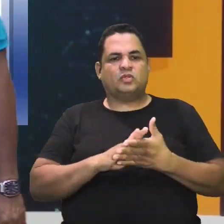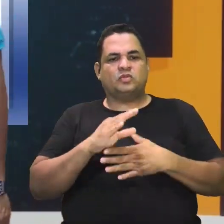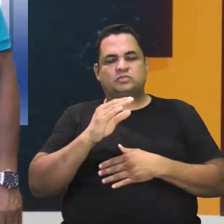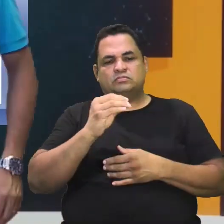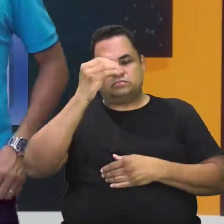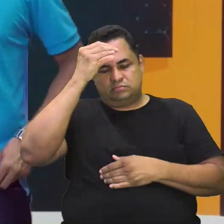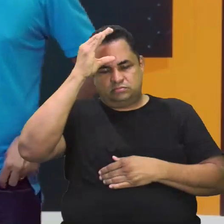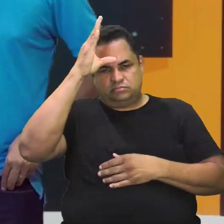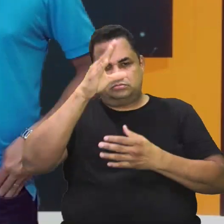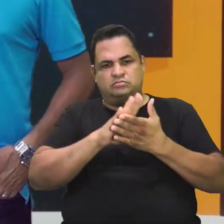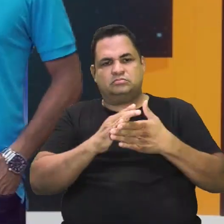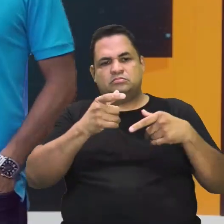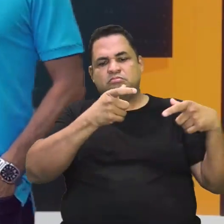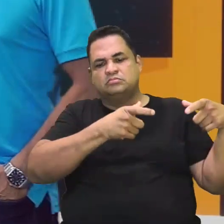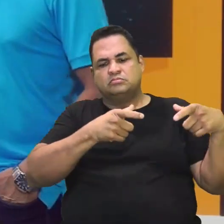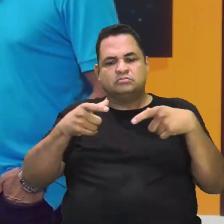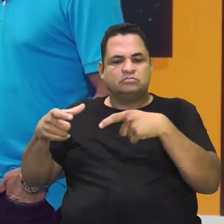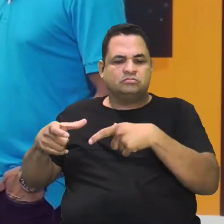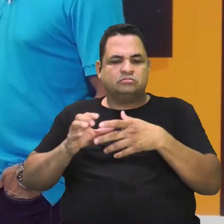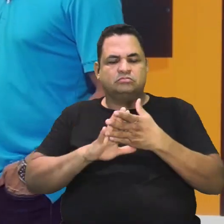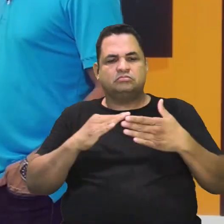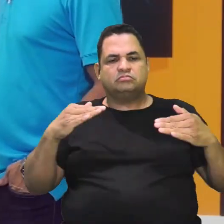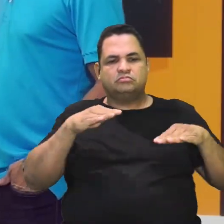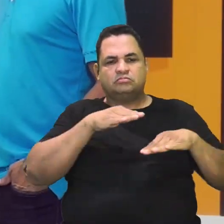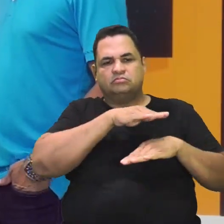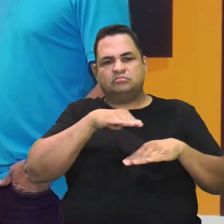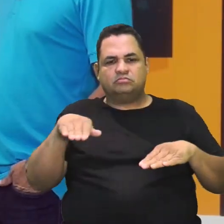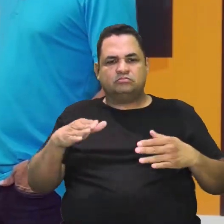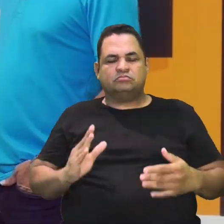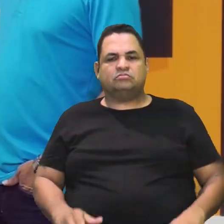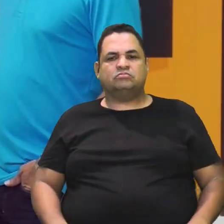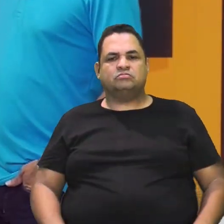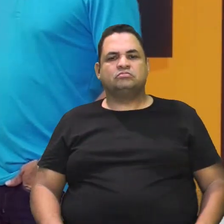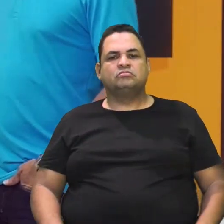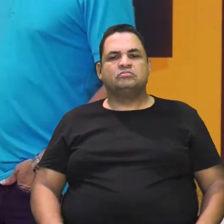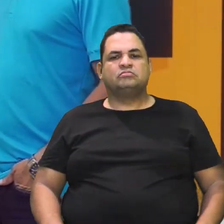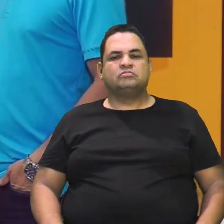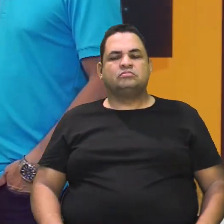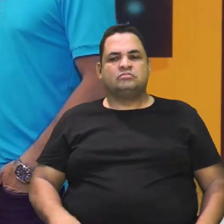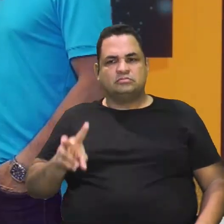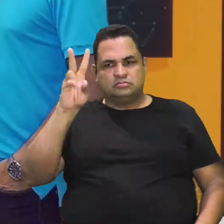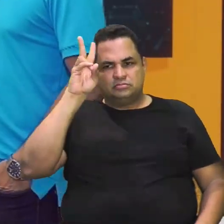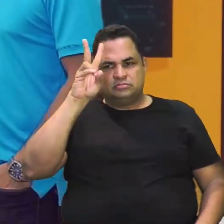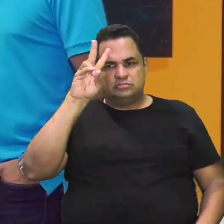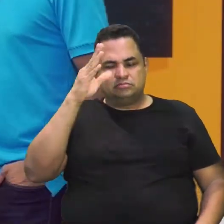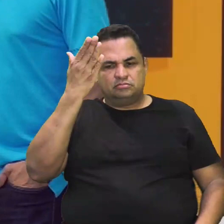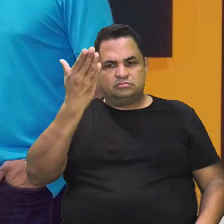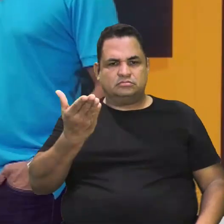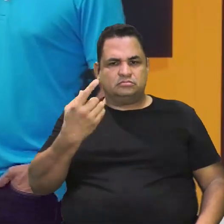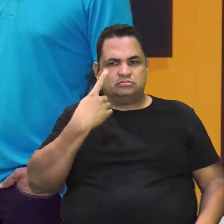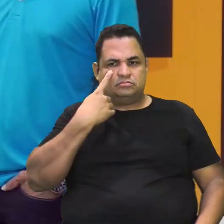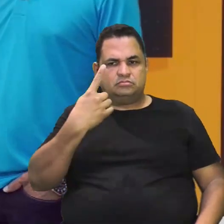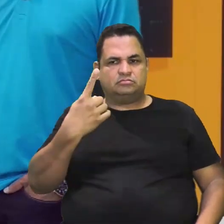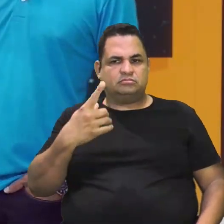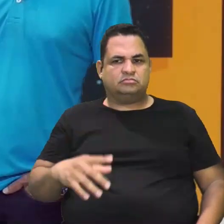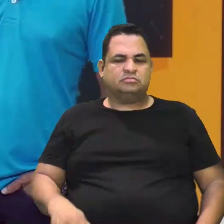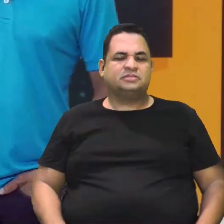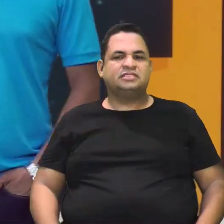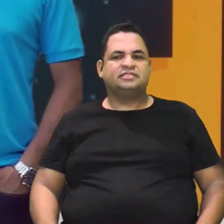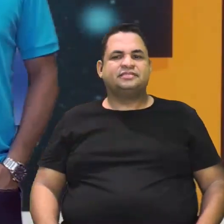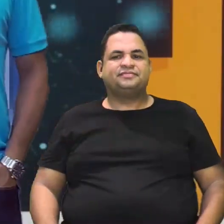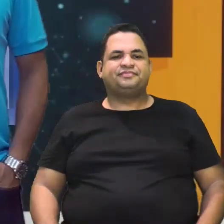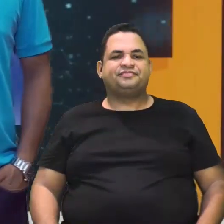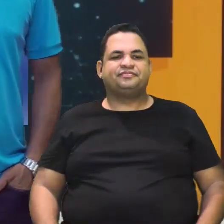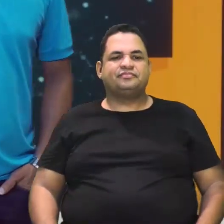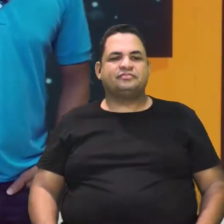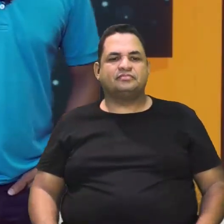de vocês com relação a essa posição entre as retas. Vocês já estudaram isso, mas será que vocês lembram? Não sei. Vamos verificar? Eu quase falei o nome. Nós